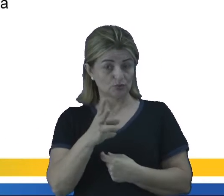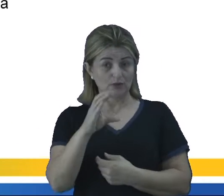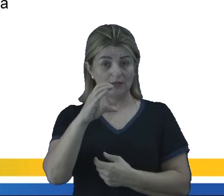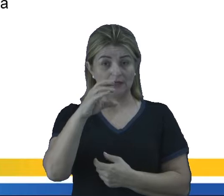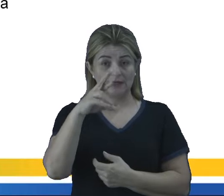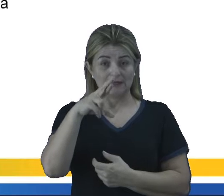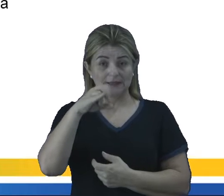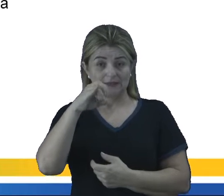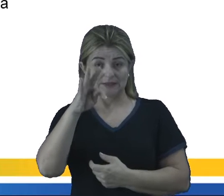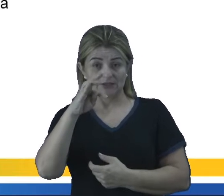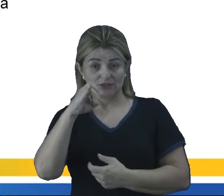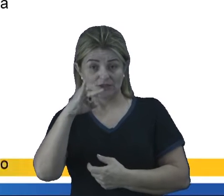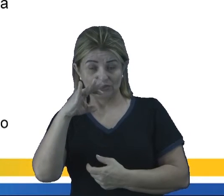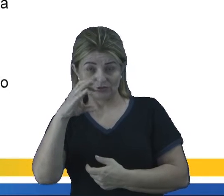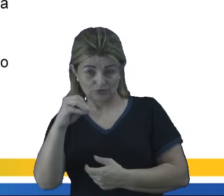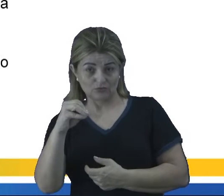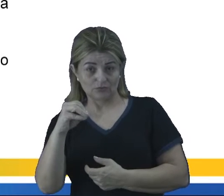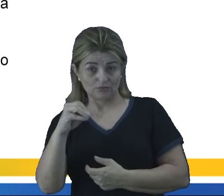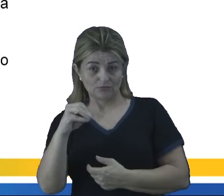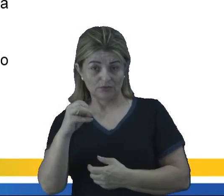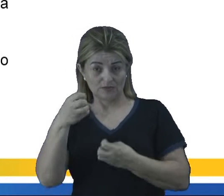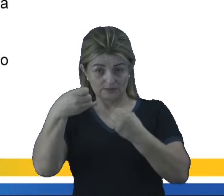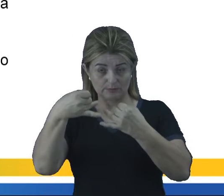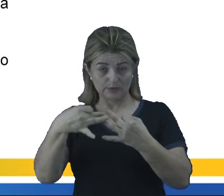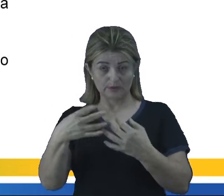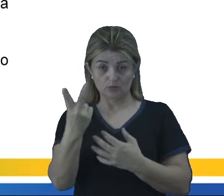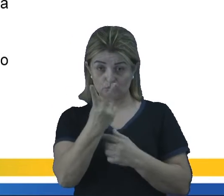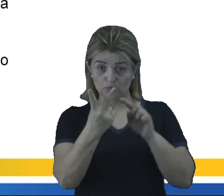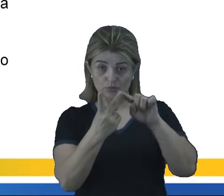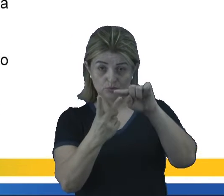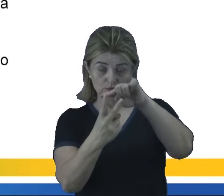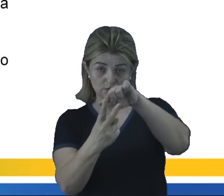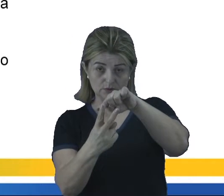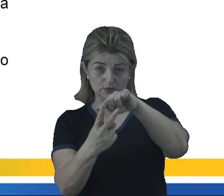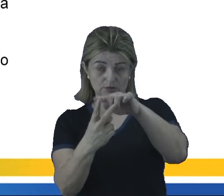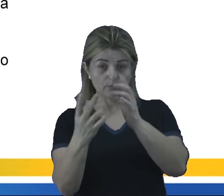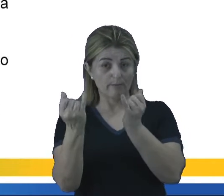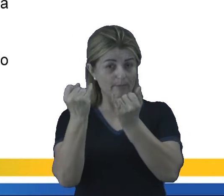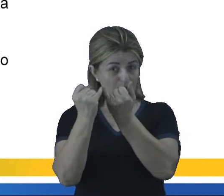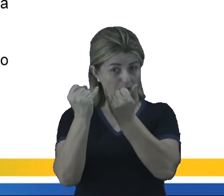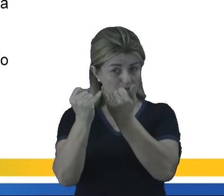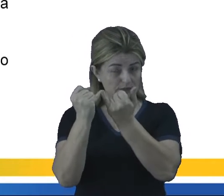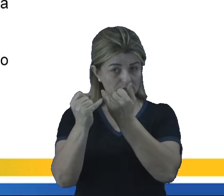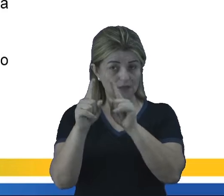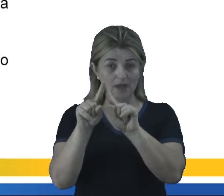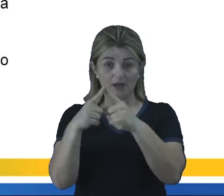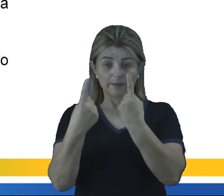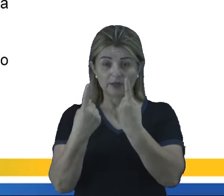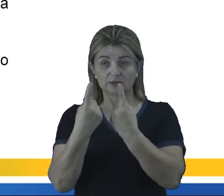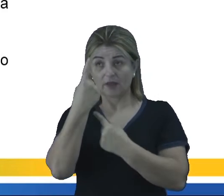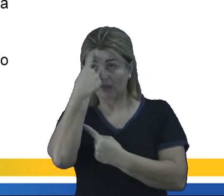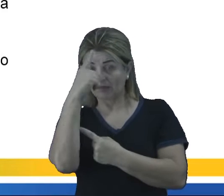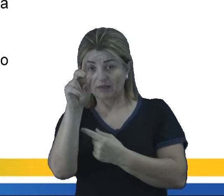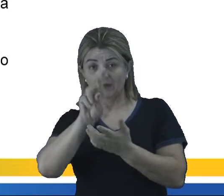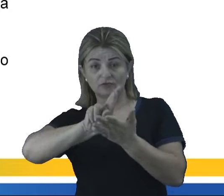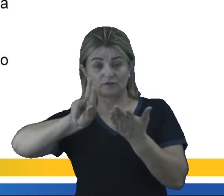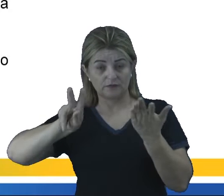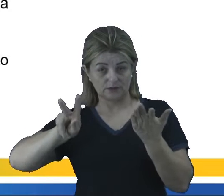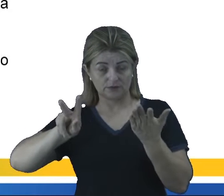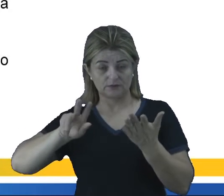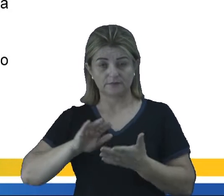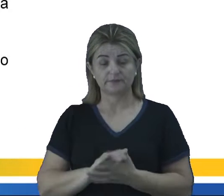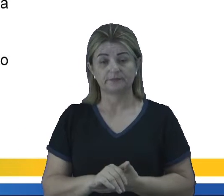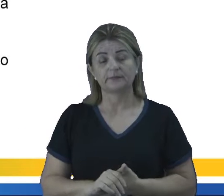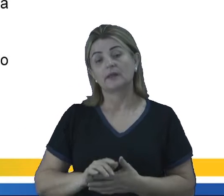comparação. O primeiro texto é Canção do Exílio, do Gonçalves Dias. Minha terra tem palmeiras, onde canto sabiá.